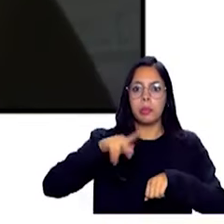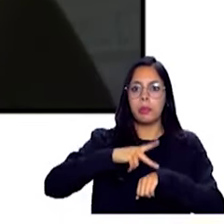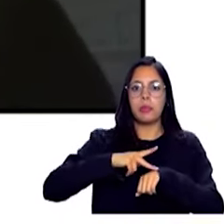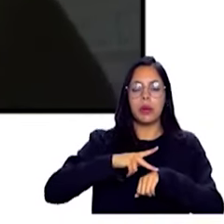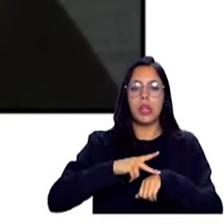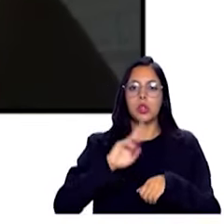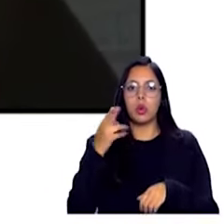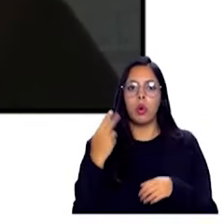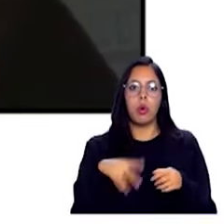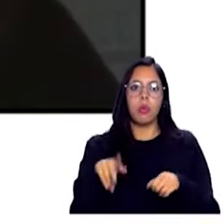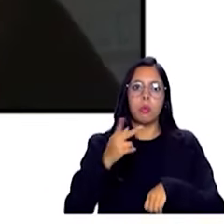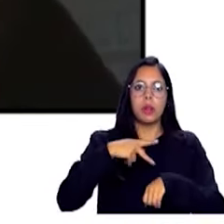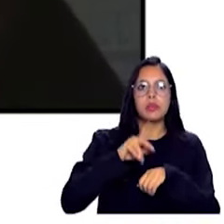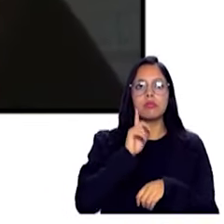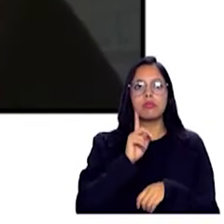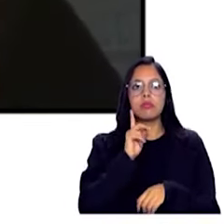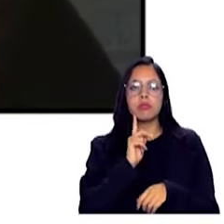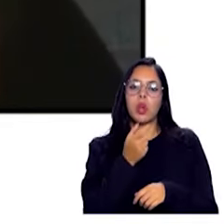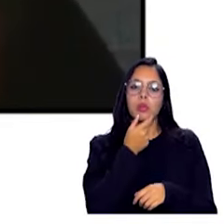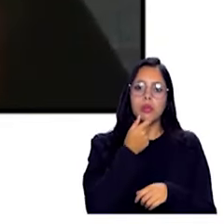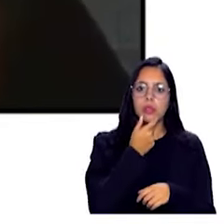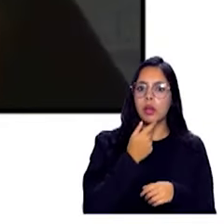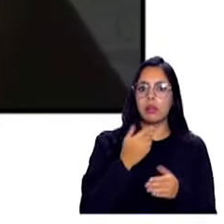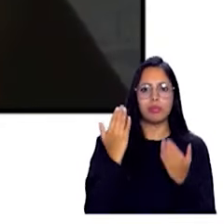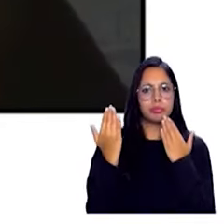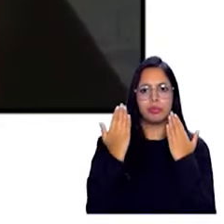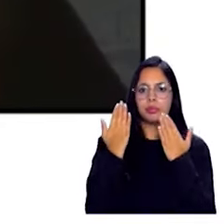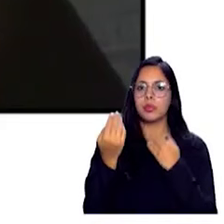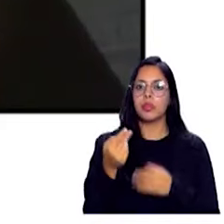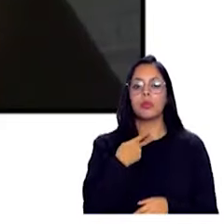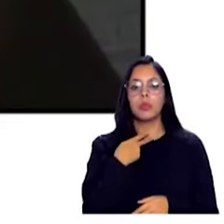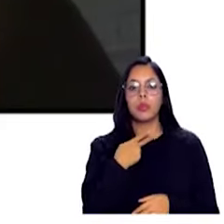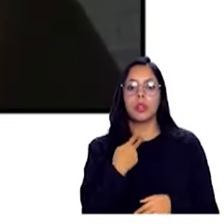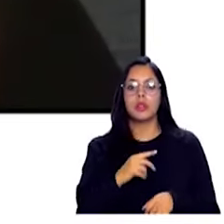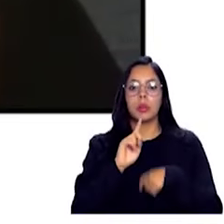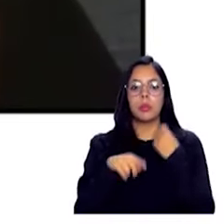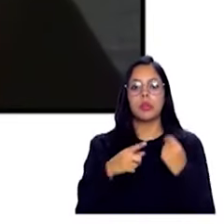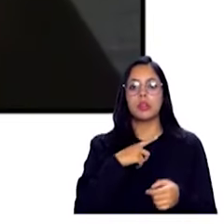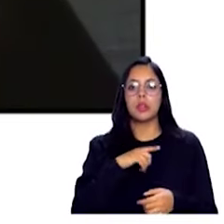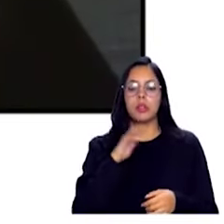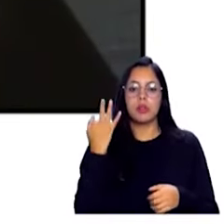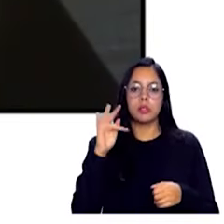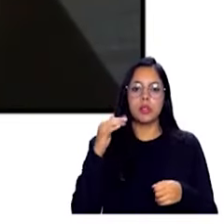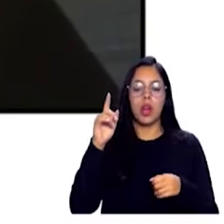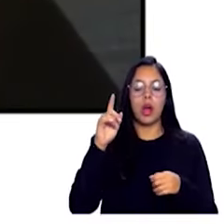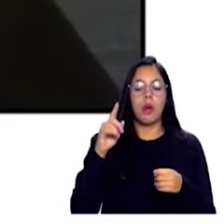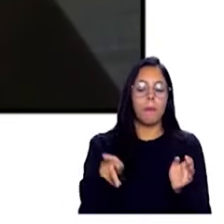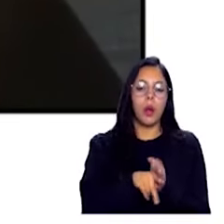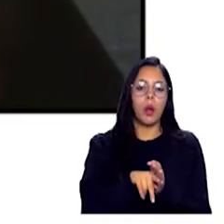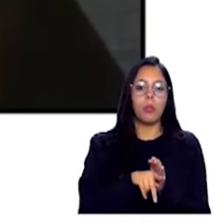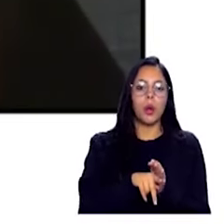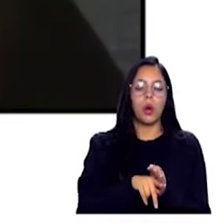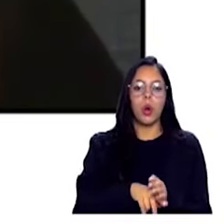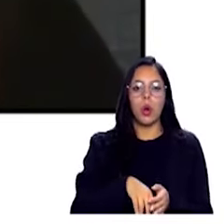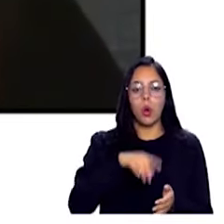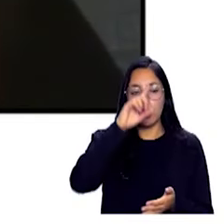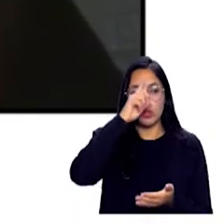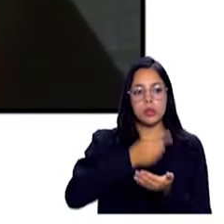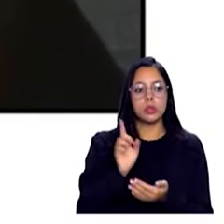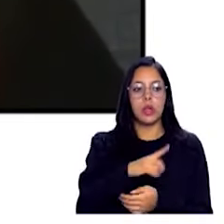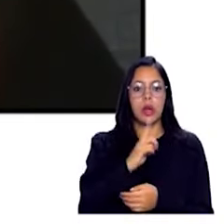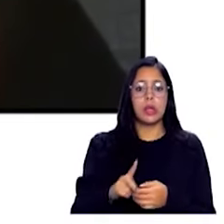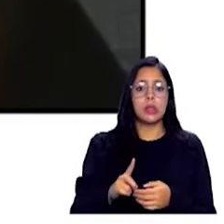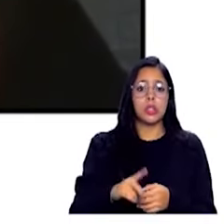Unidos Por exemplo como a Inglaterra a França a corte de cassação francesa julga uma média de 20.000 processos por ano a